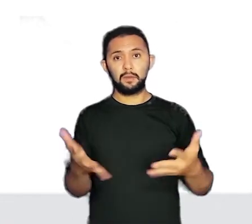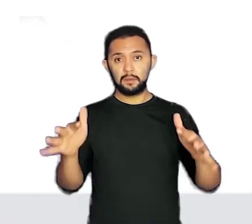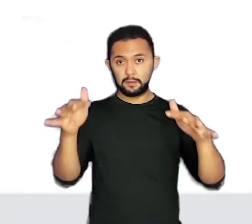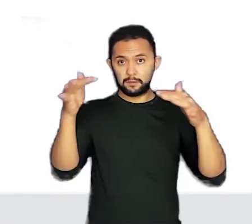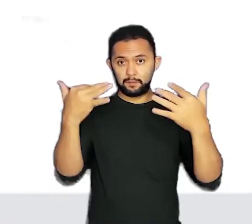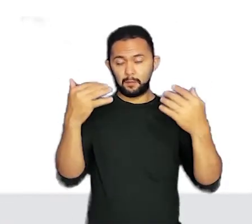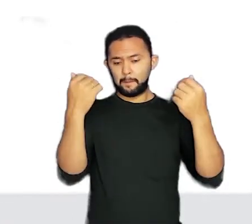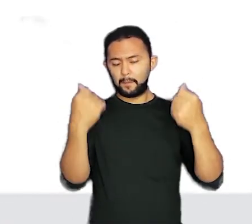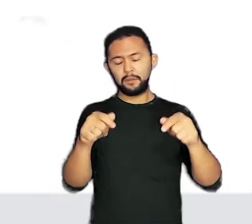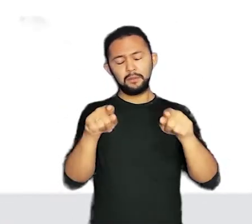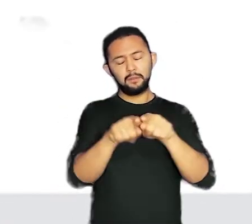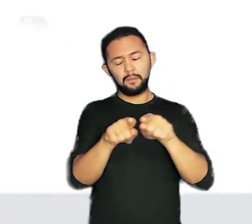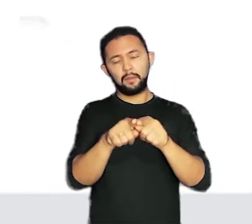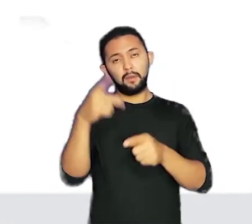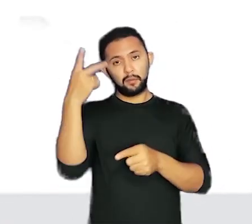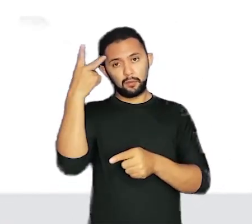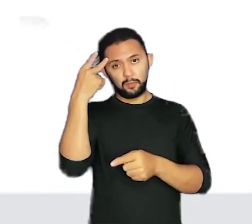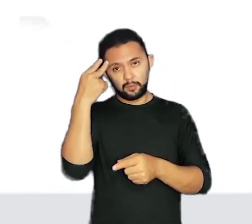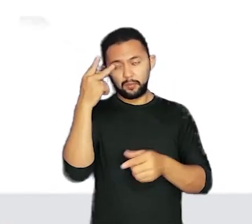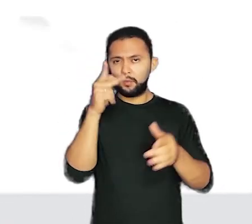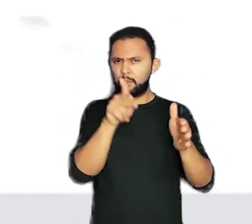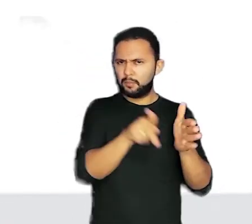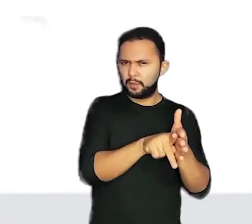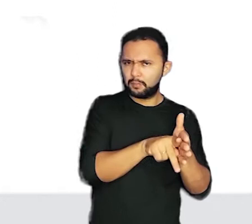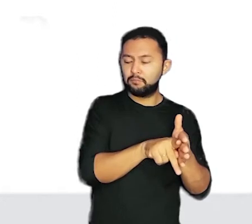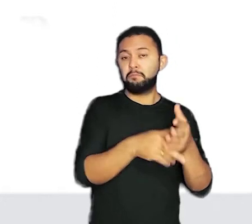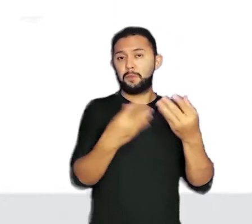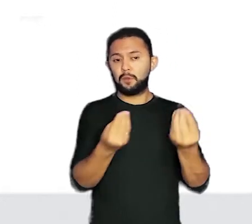comuns e próprios, pronomes também podem exercer função de sujeito